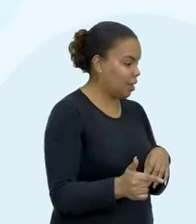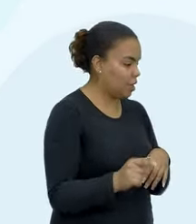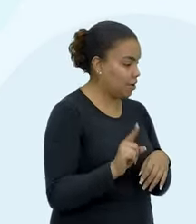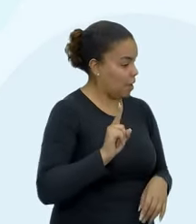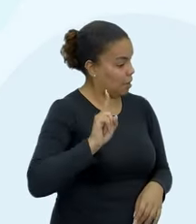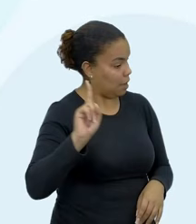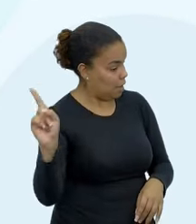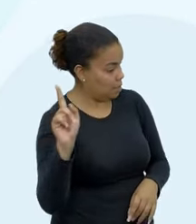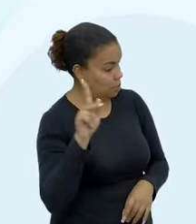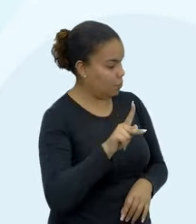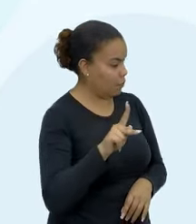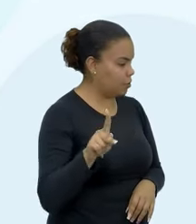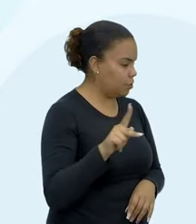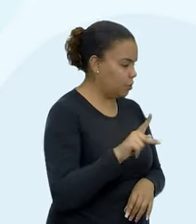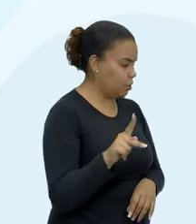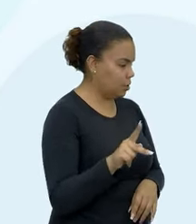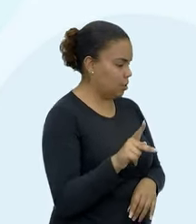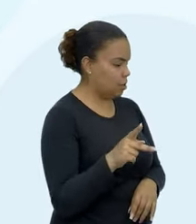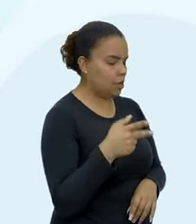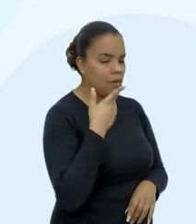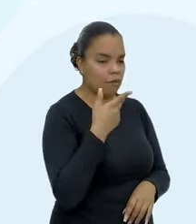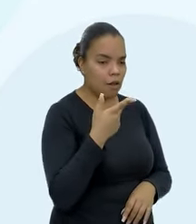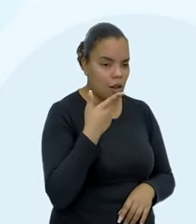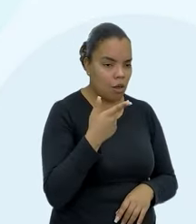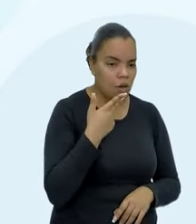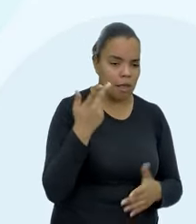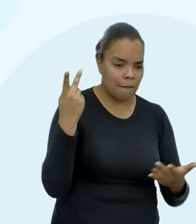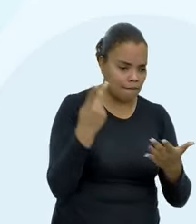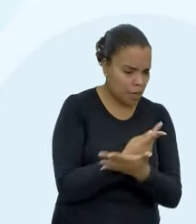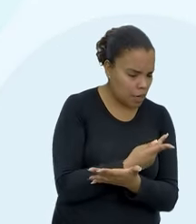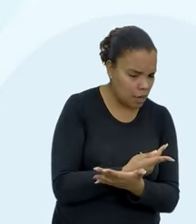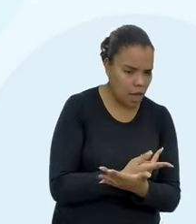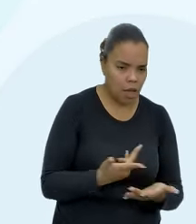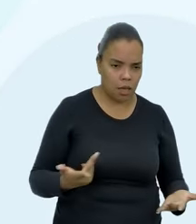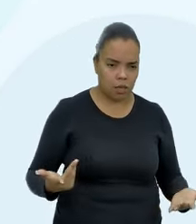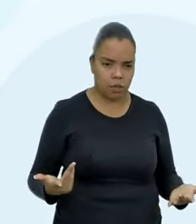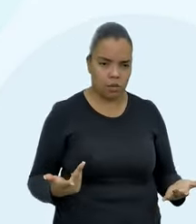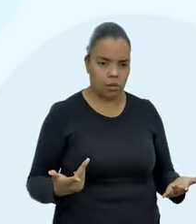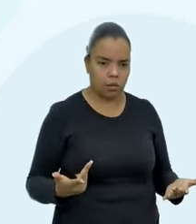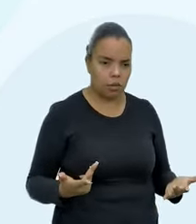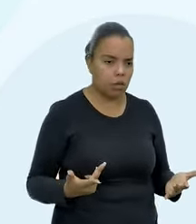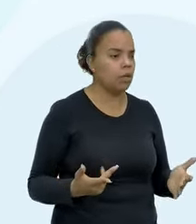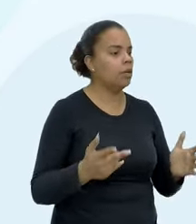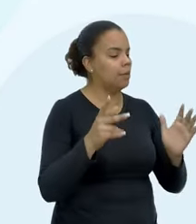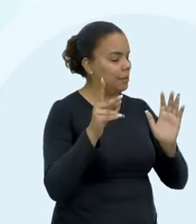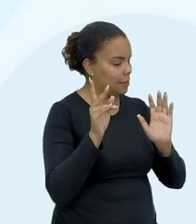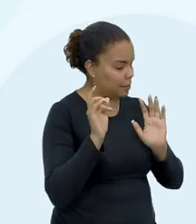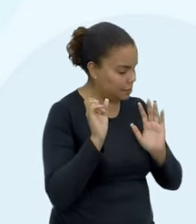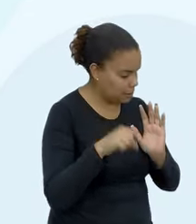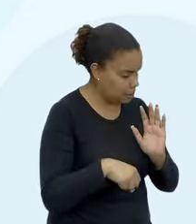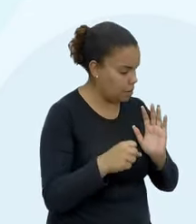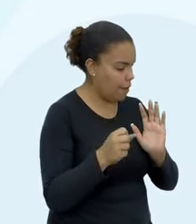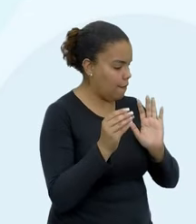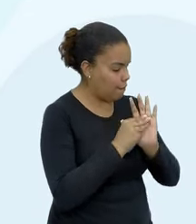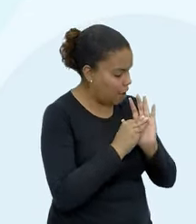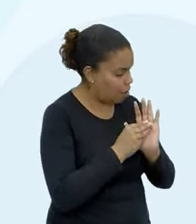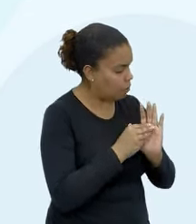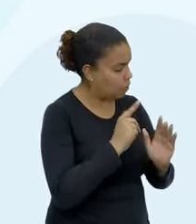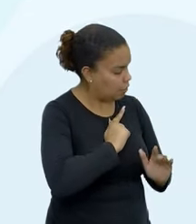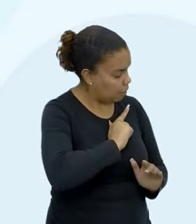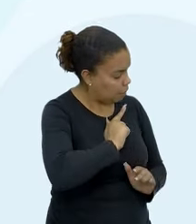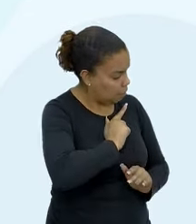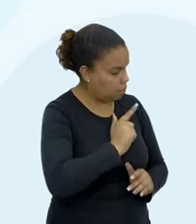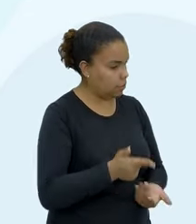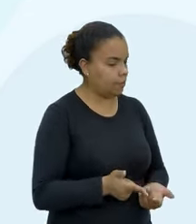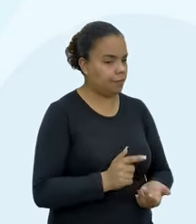professores que disseram que não ia fazer falta estavam errados está me fazendo falta assim então